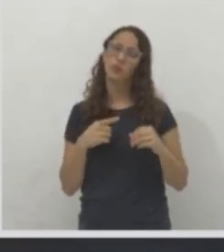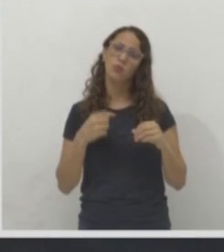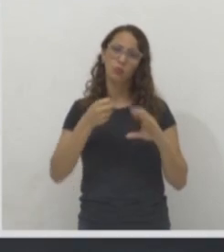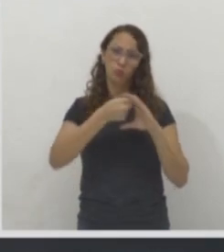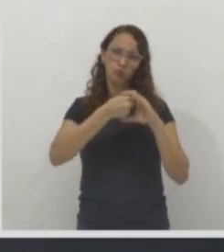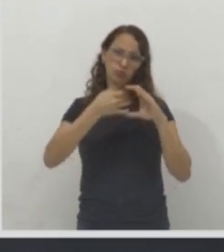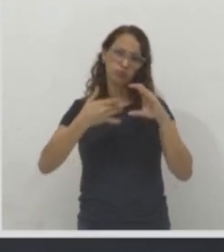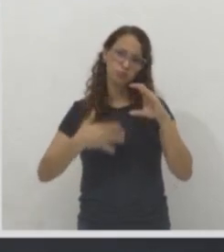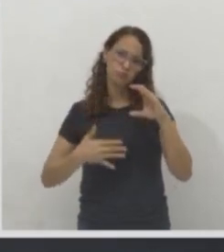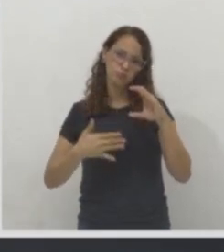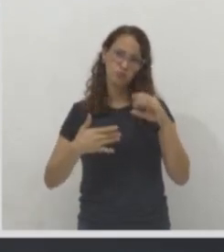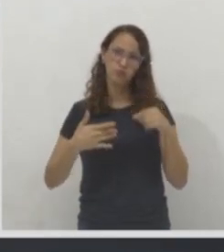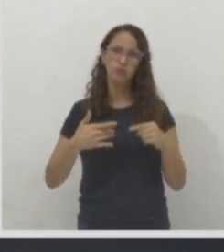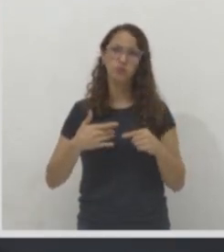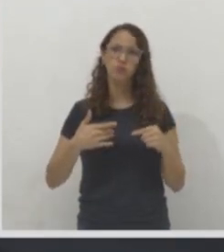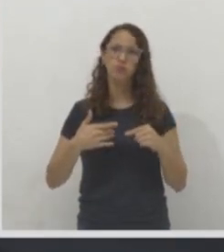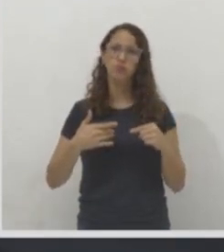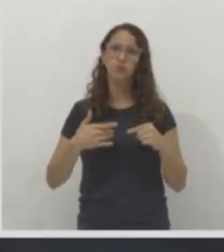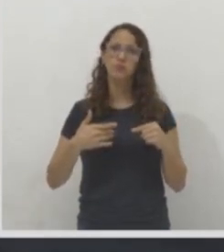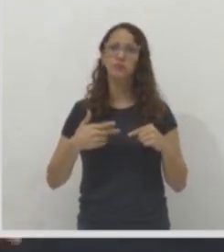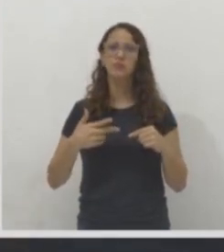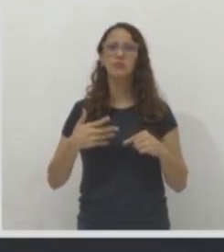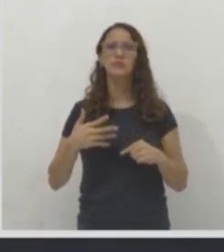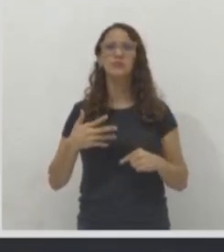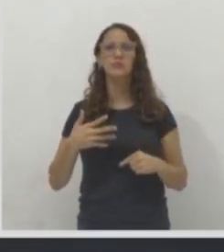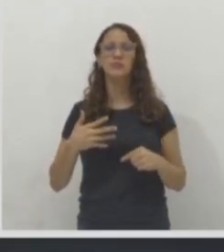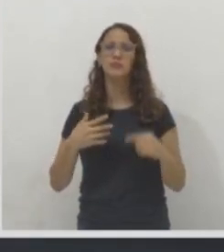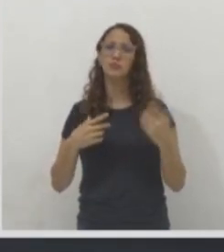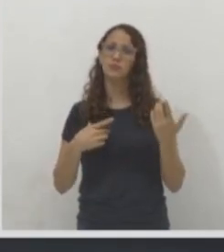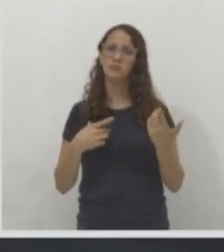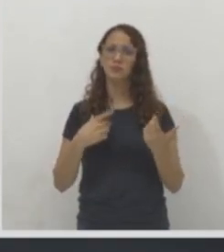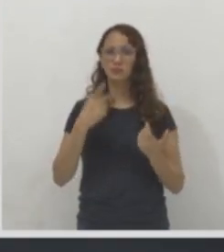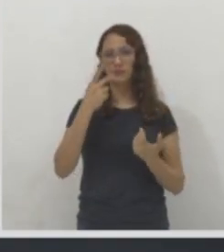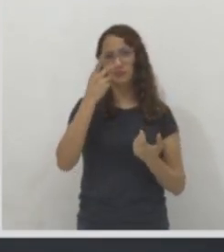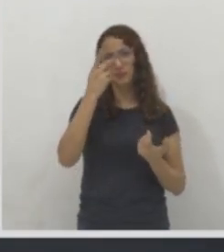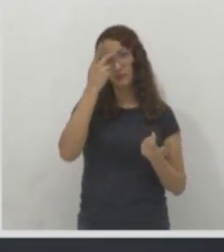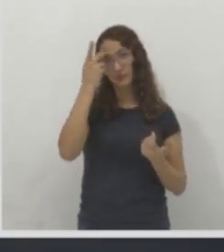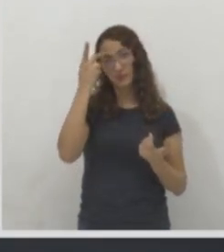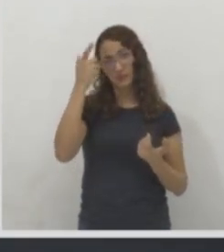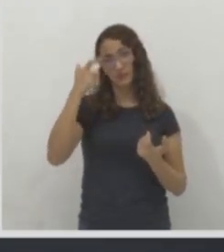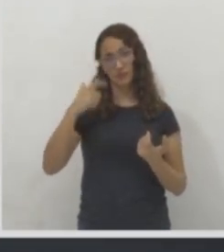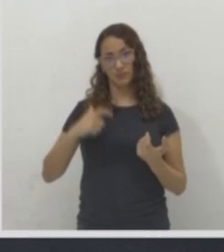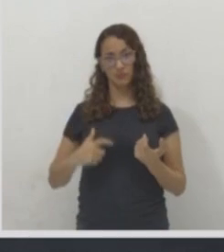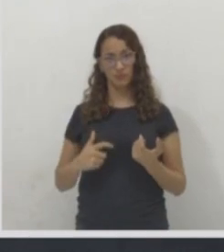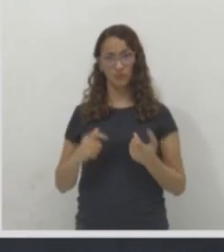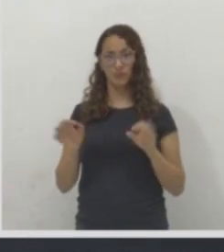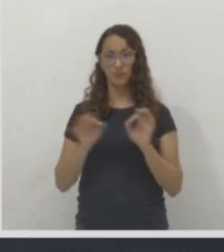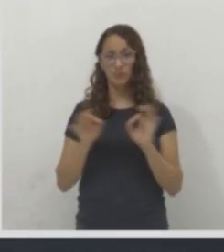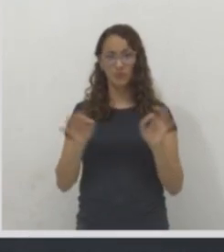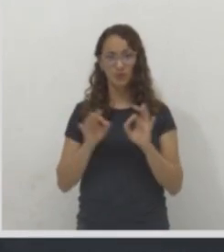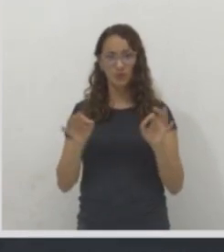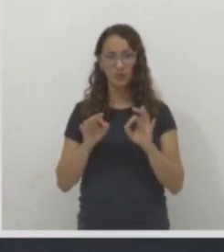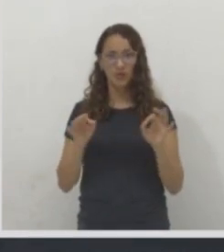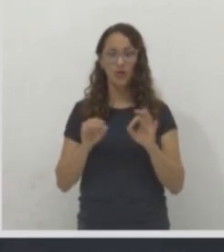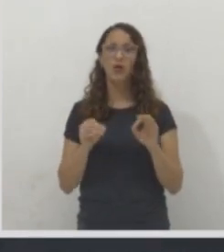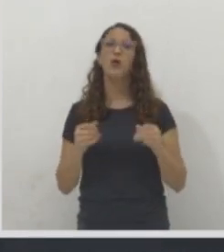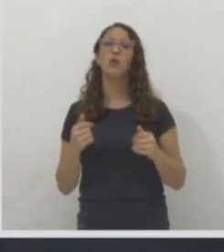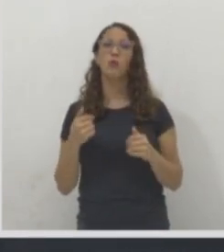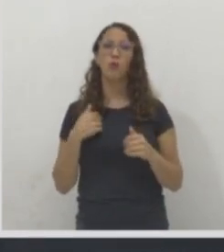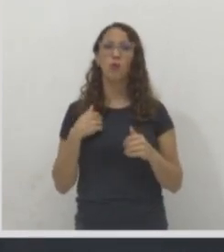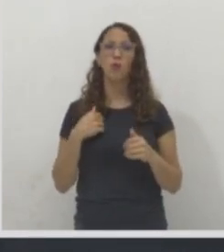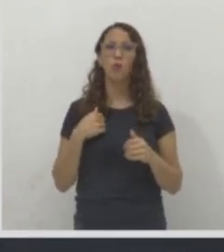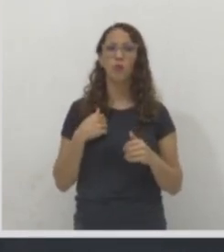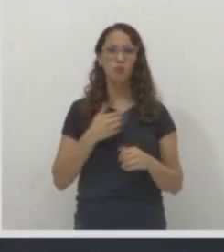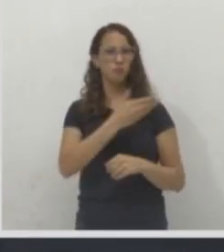Algumas delas são a impessoalidade, a imparcialidade, que aí você pode dizer, olha, mas eu